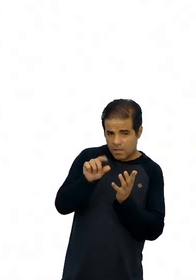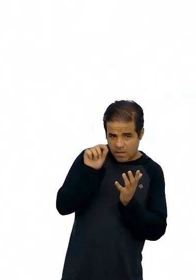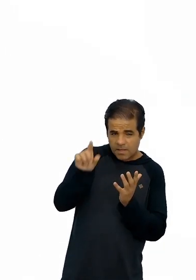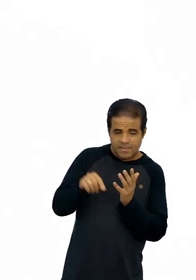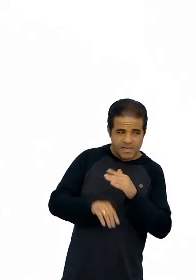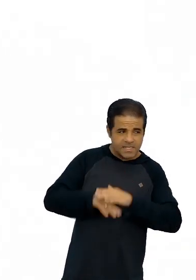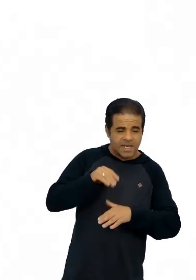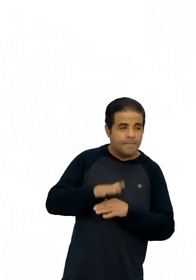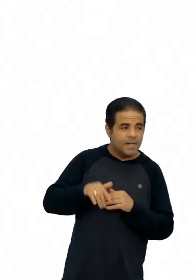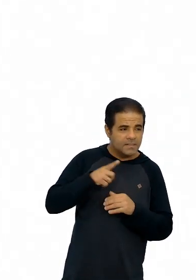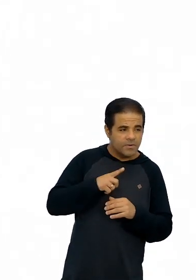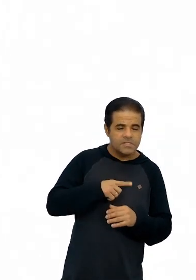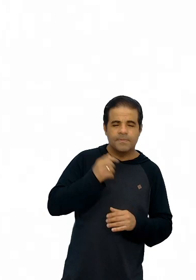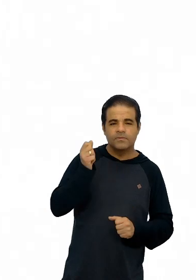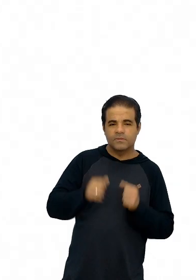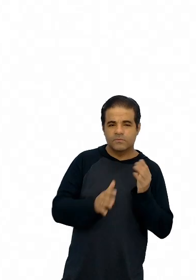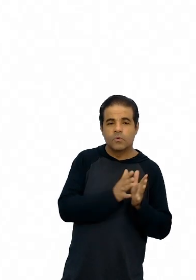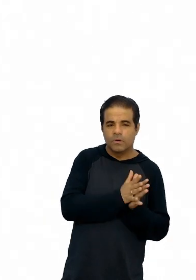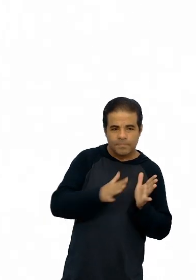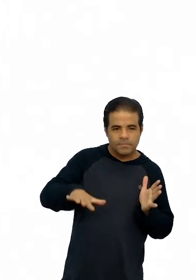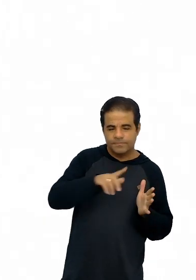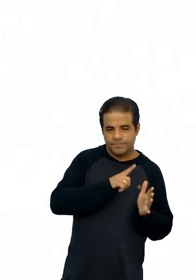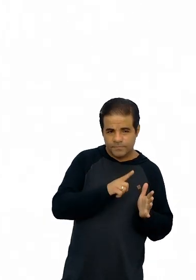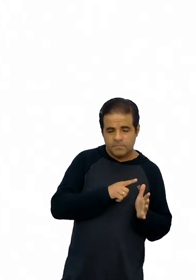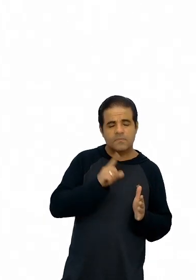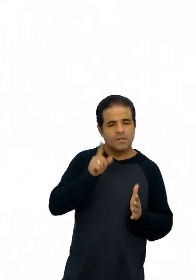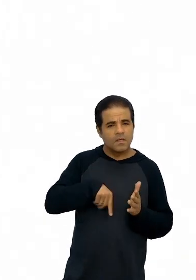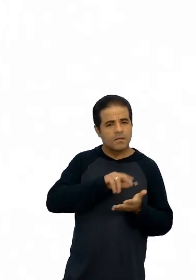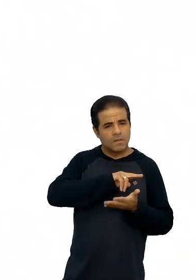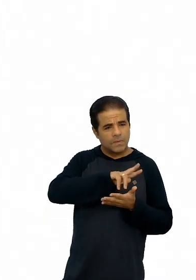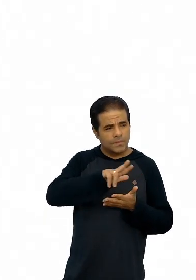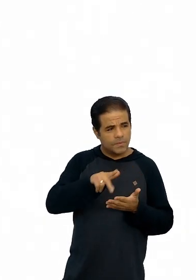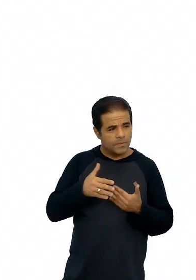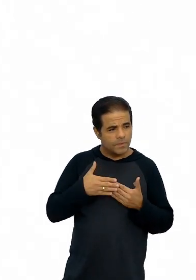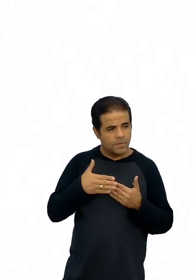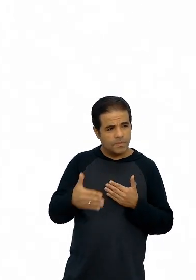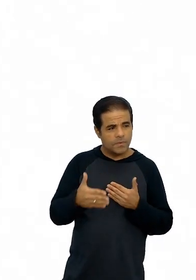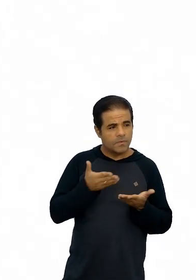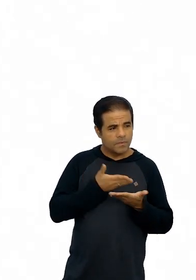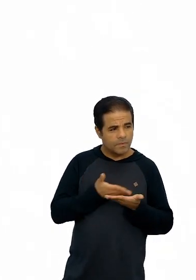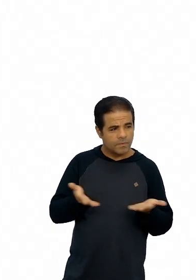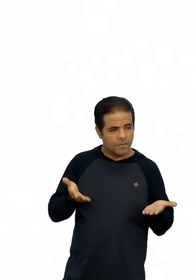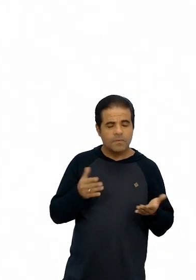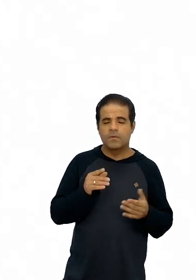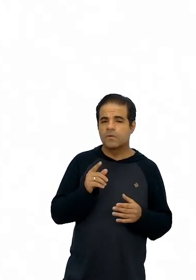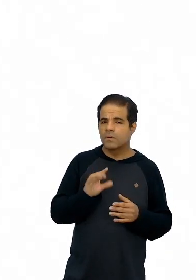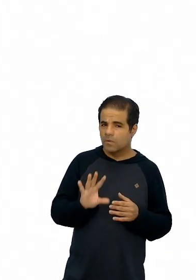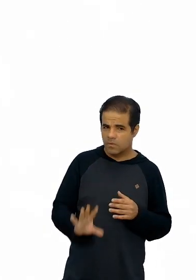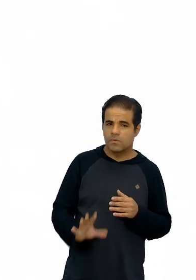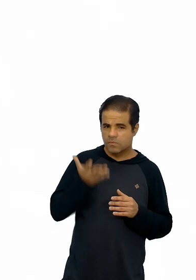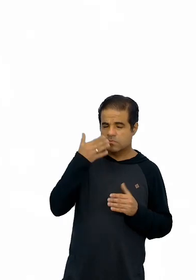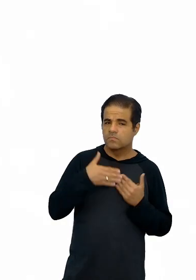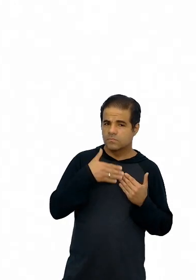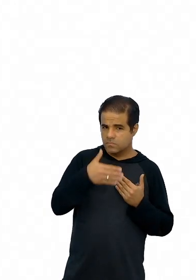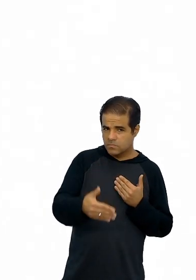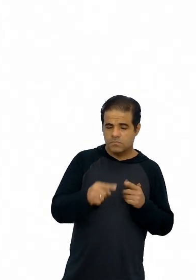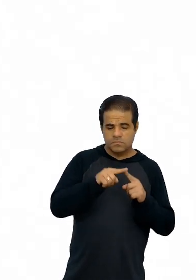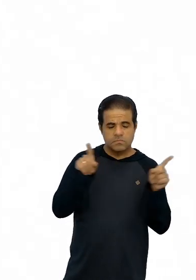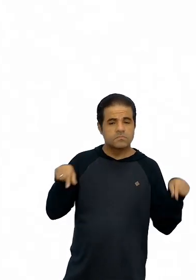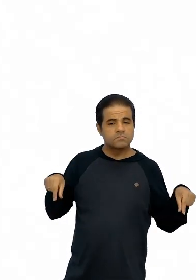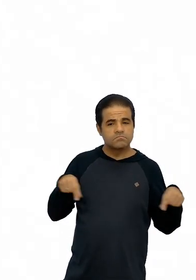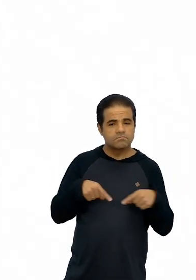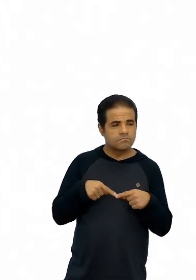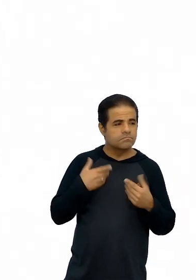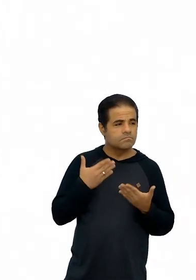foi proposital, para a gente pensar quais os erros que poderiam cometer, quais as situações que poderiam ocorrer ali na sala de